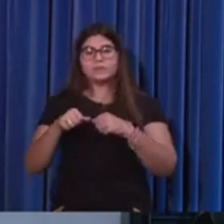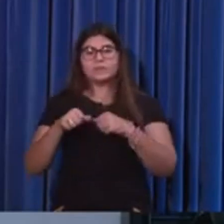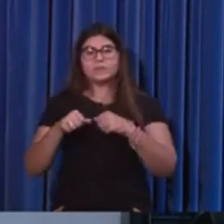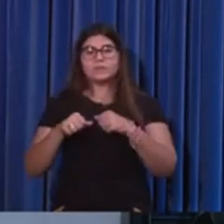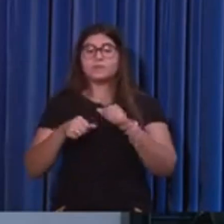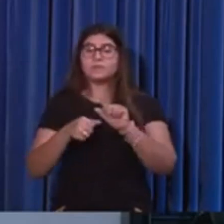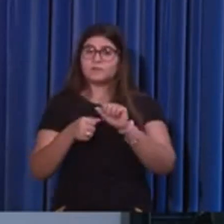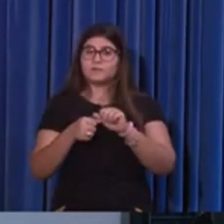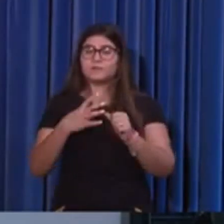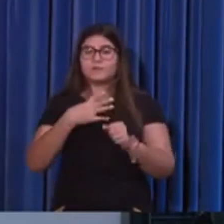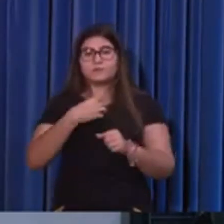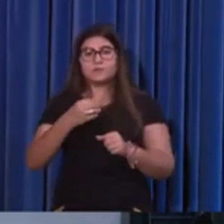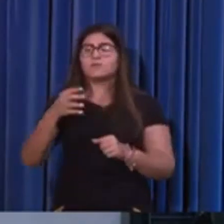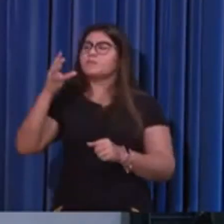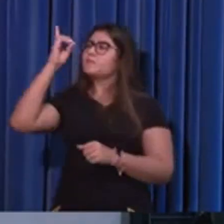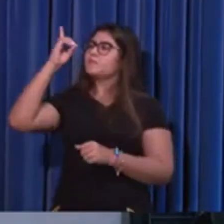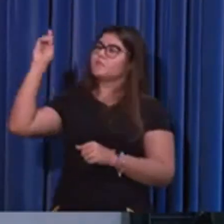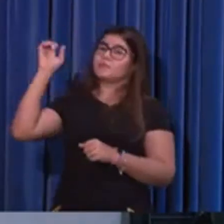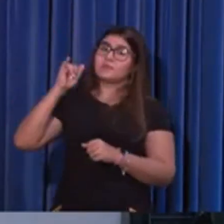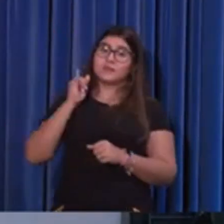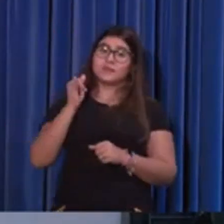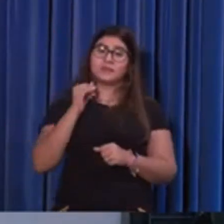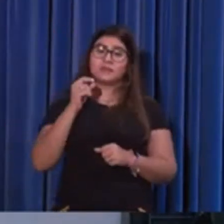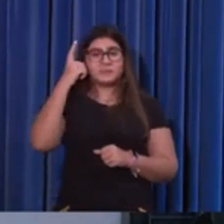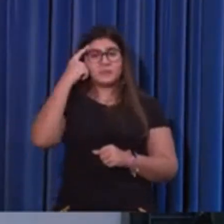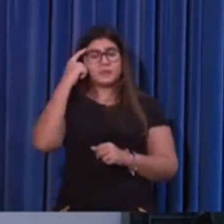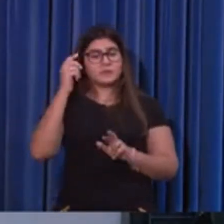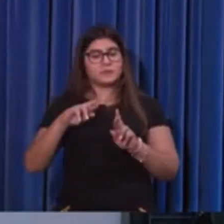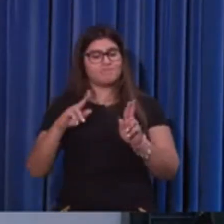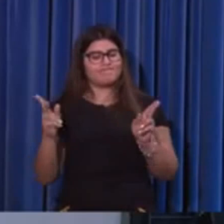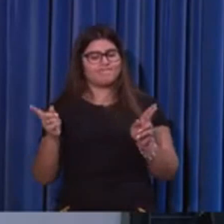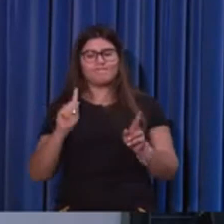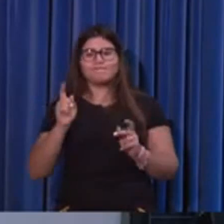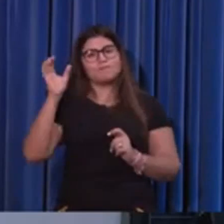não compreendeu a obra da cruz de Cristo.